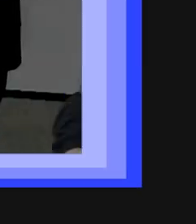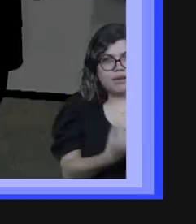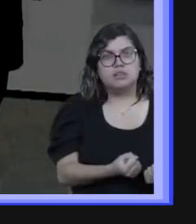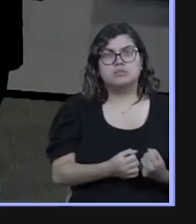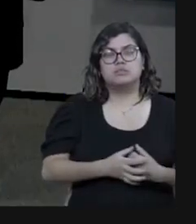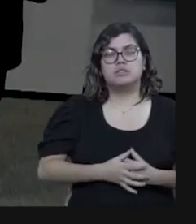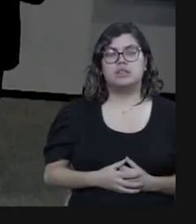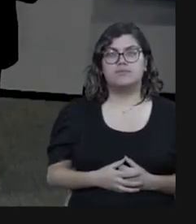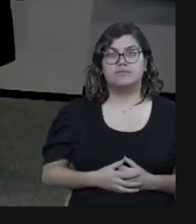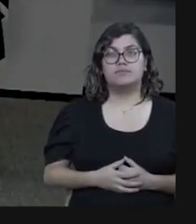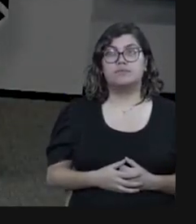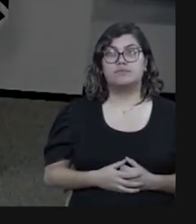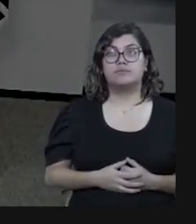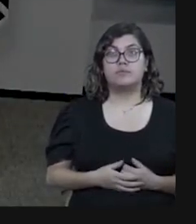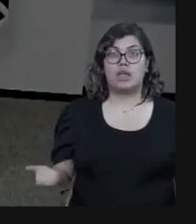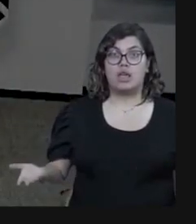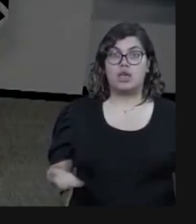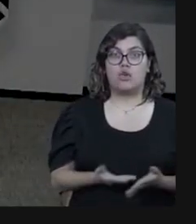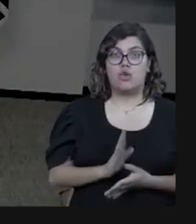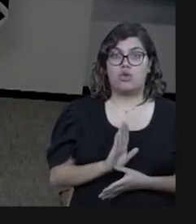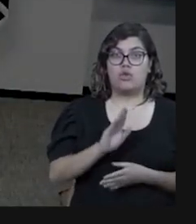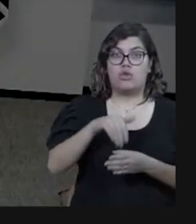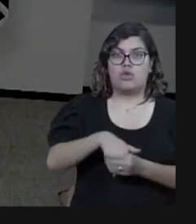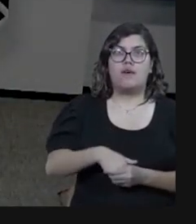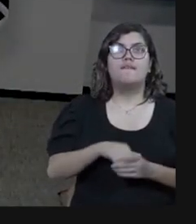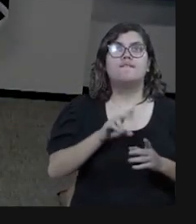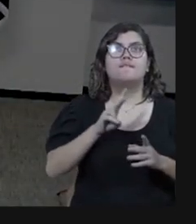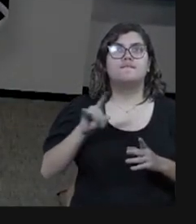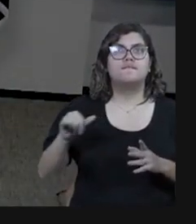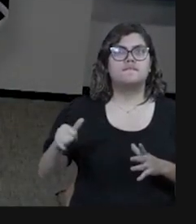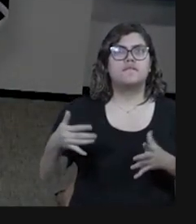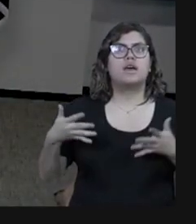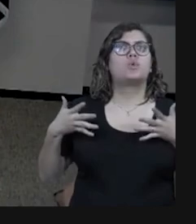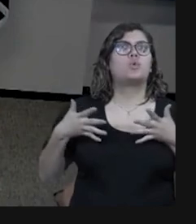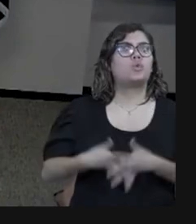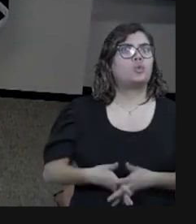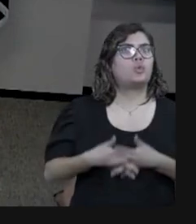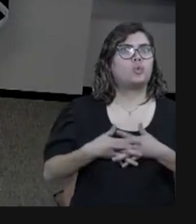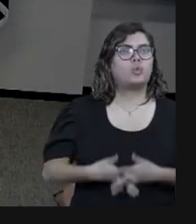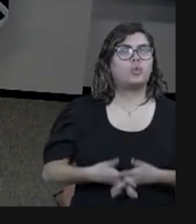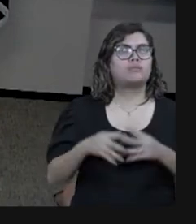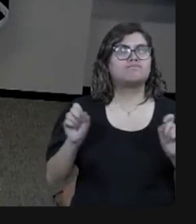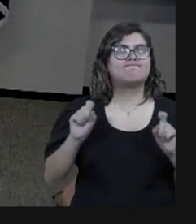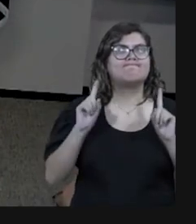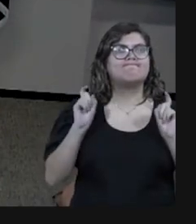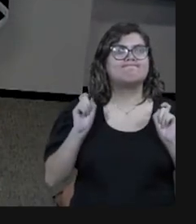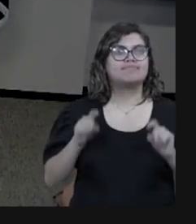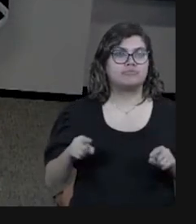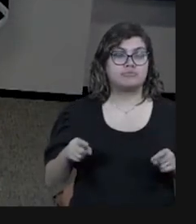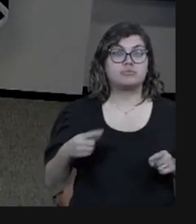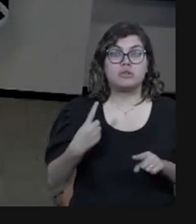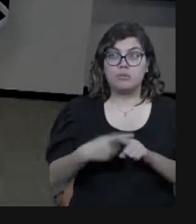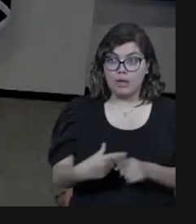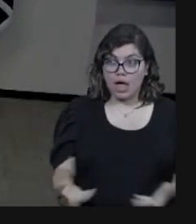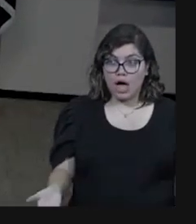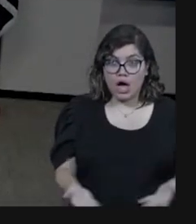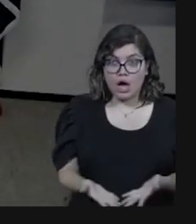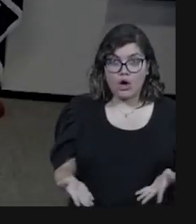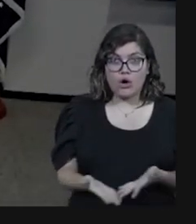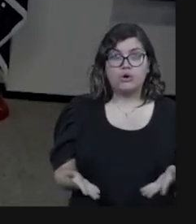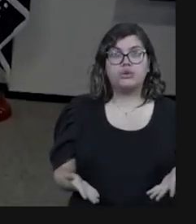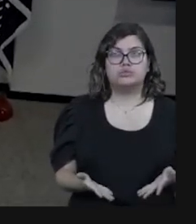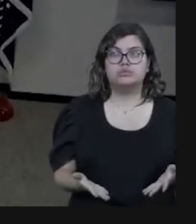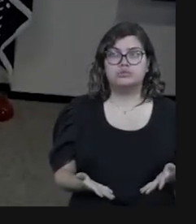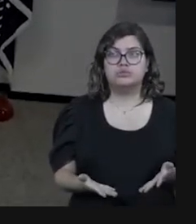Essa eleição agora será emblemática, senhoras e senhores. Por quê? Porque agora a cláusula de barreira vigorou